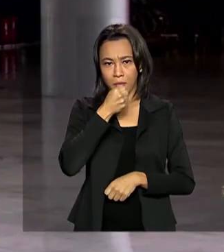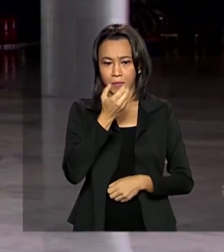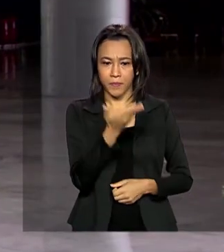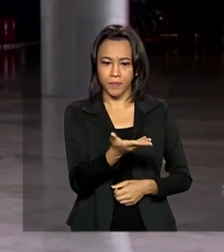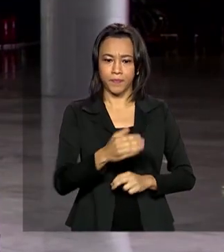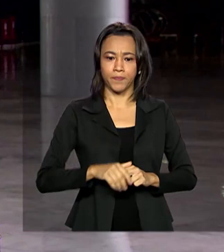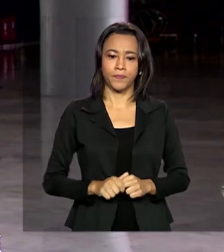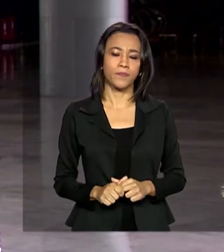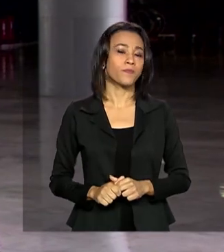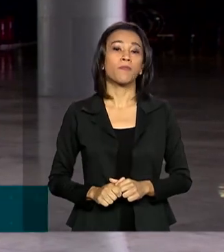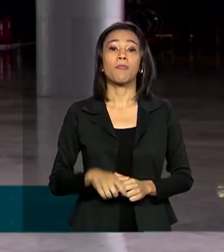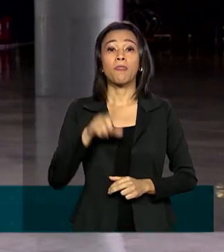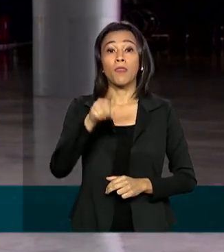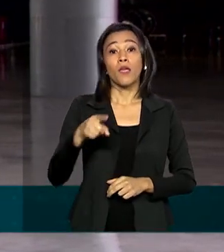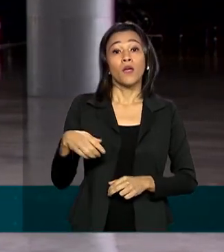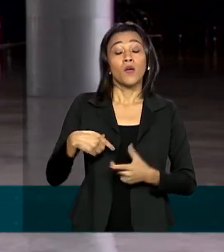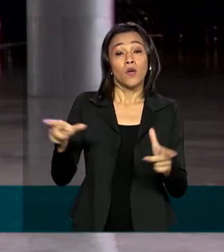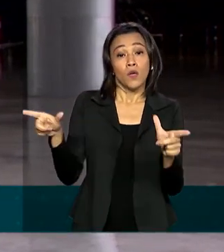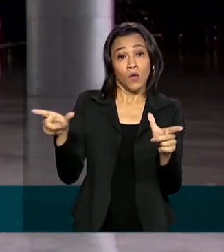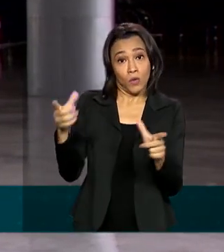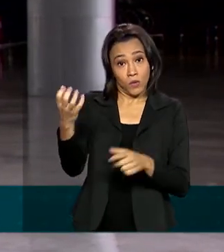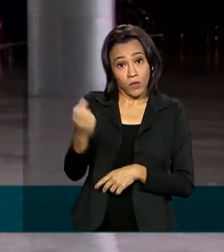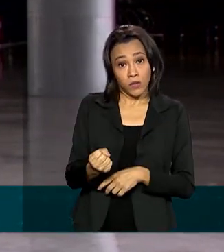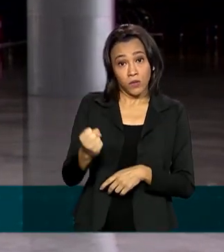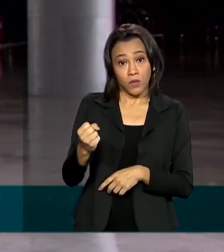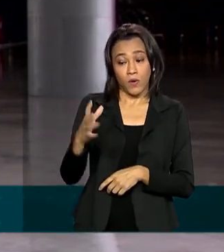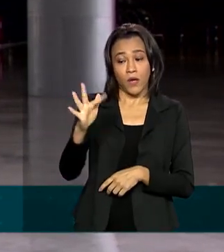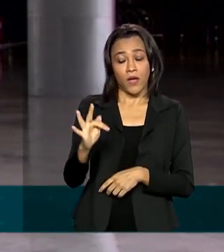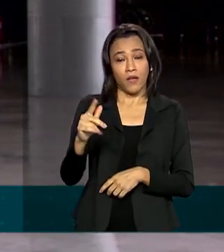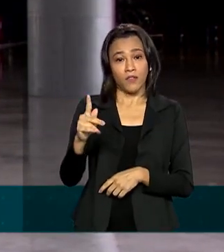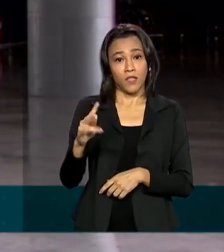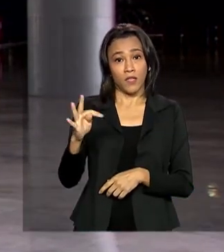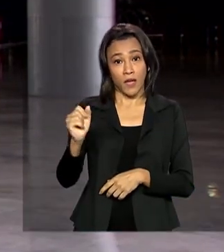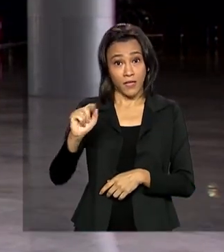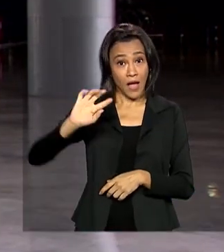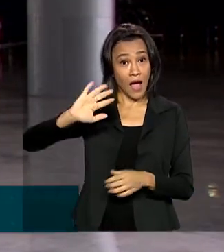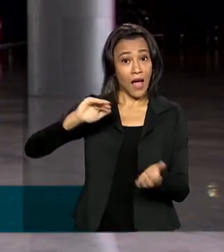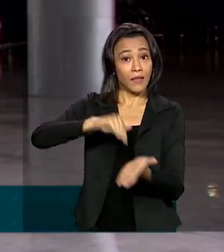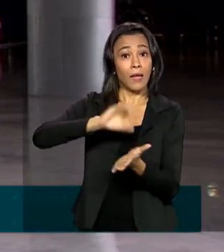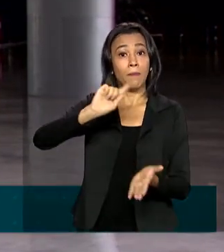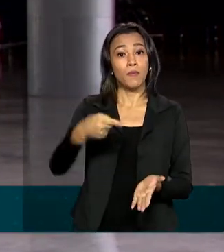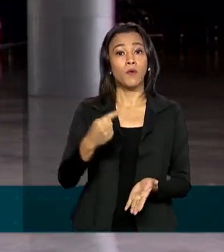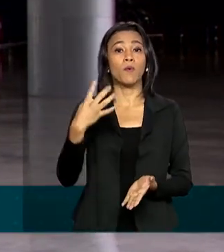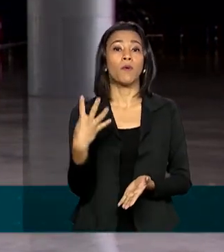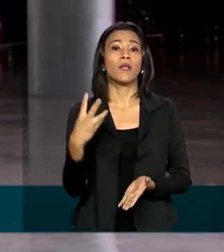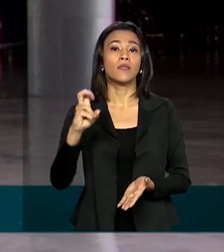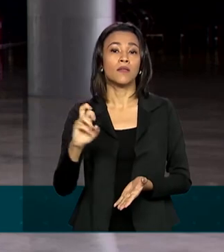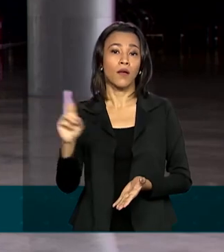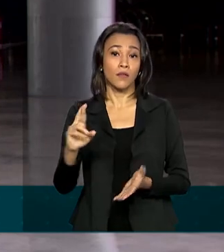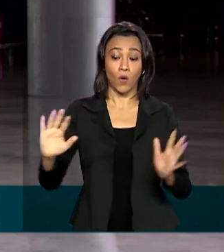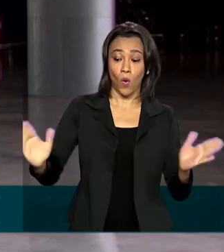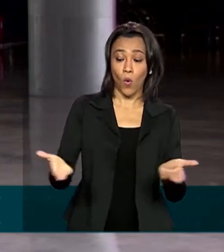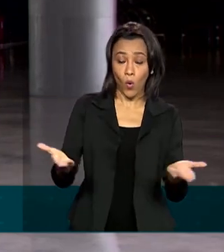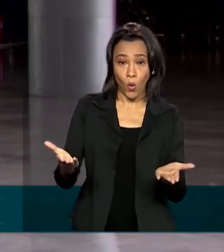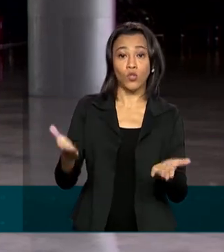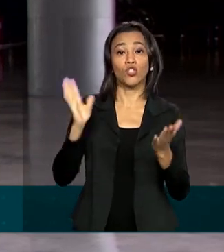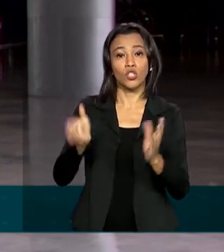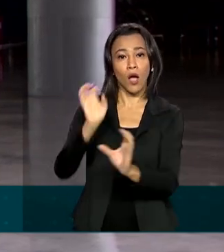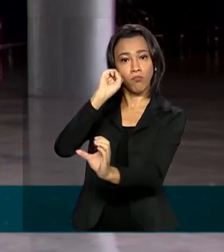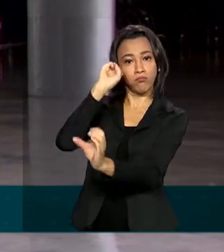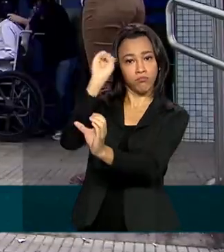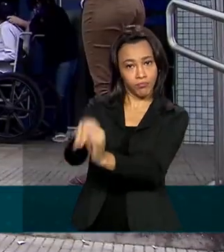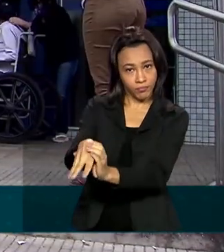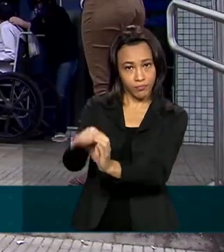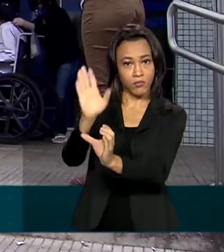Os créditos do FGTS emergencial de até R$.045 estão disponíveis a partir de hoje na poupança digital